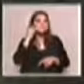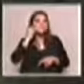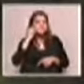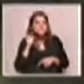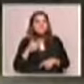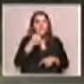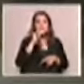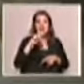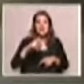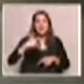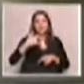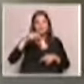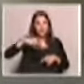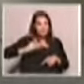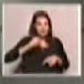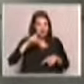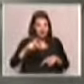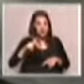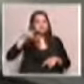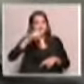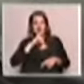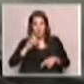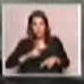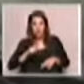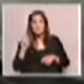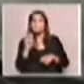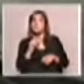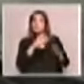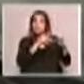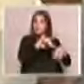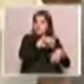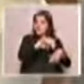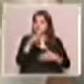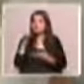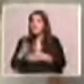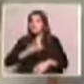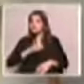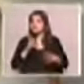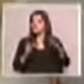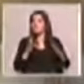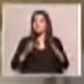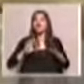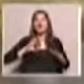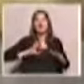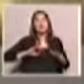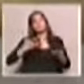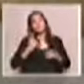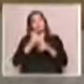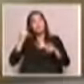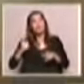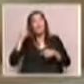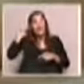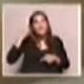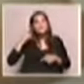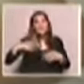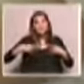da Beira, Tondela, Gouveia e Guarda, entre os meses de novembro e dezembro, altura em que as ovelhas deixam de amamentar os cordeiros